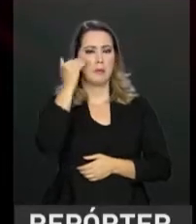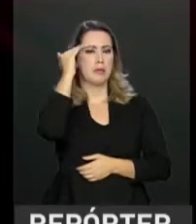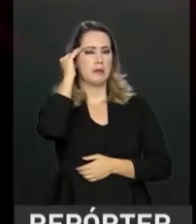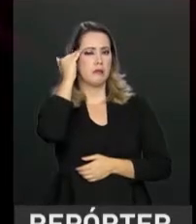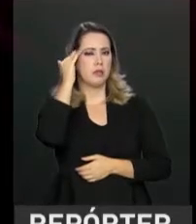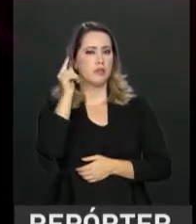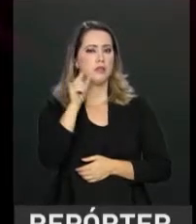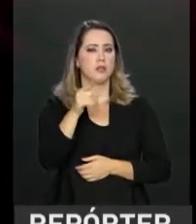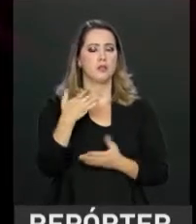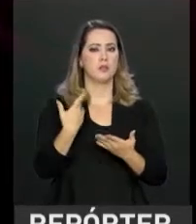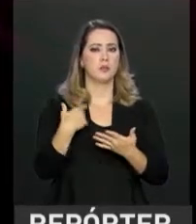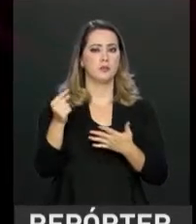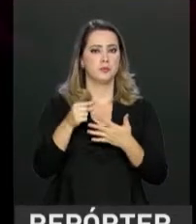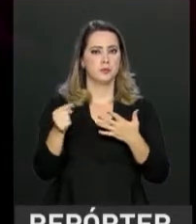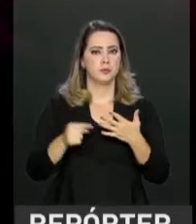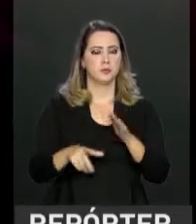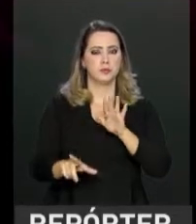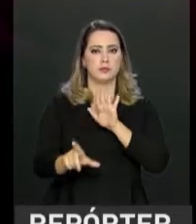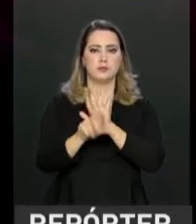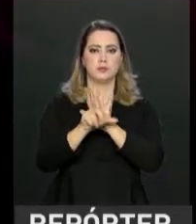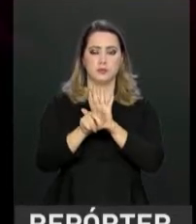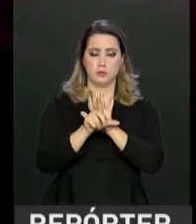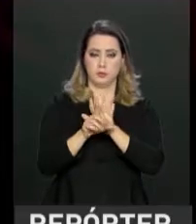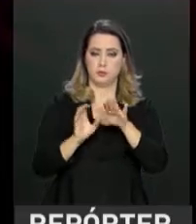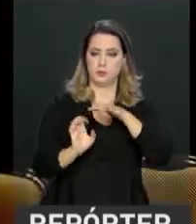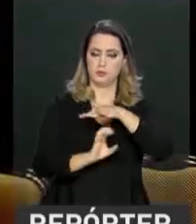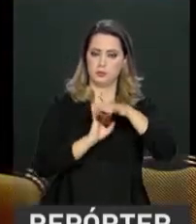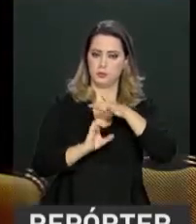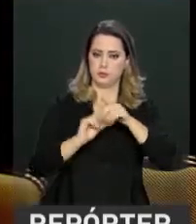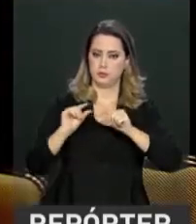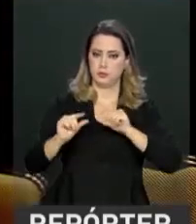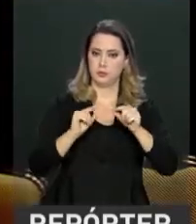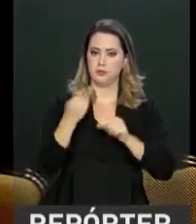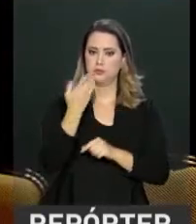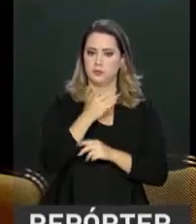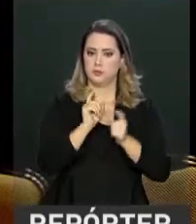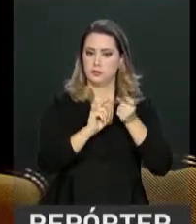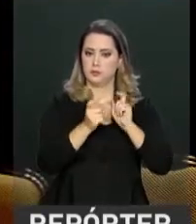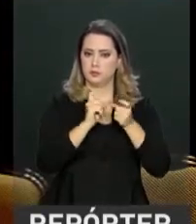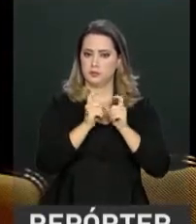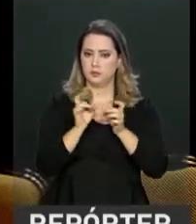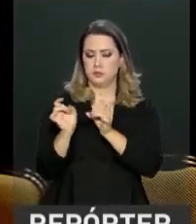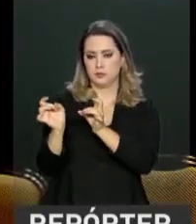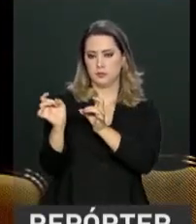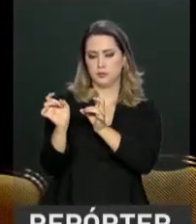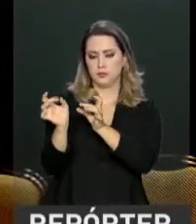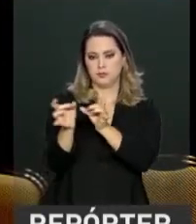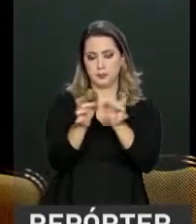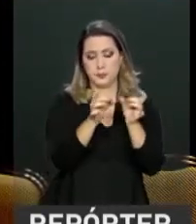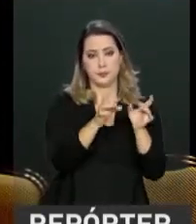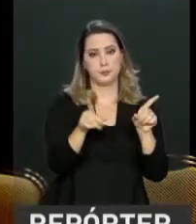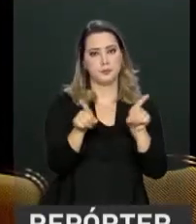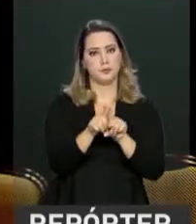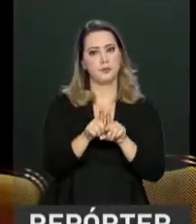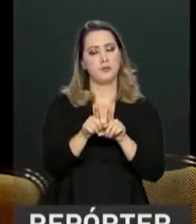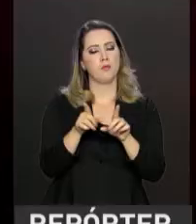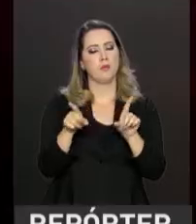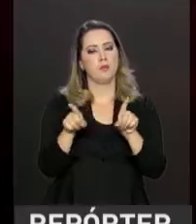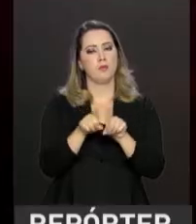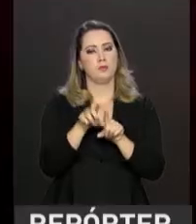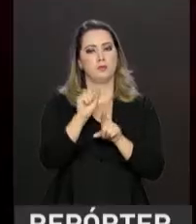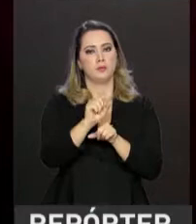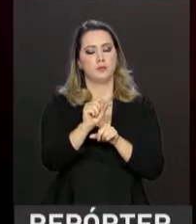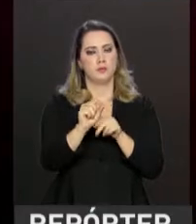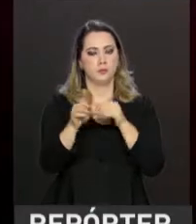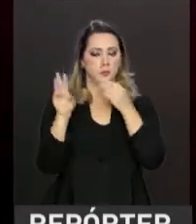os requisitos técnicos da lei do microempreendedor, este gestor de licitações do município de Bequimão, no